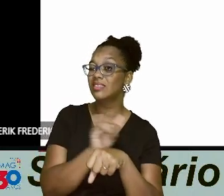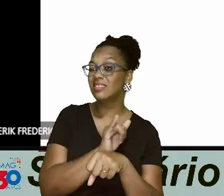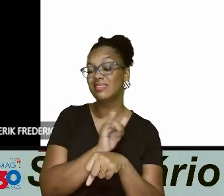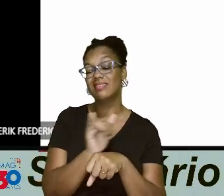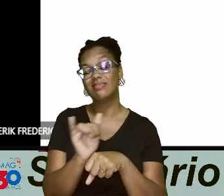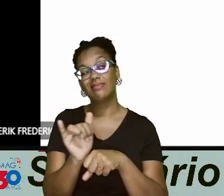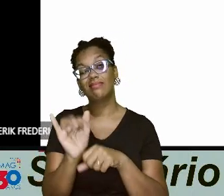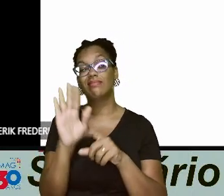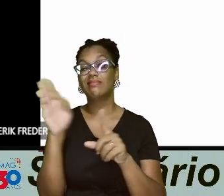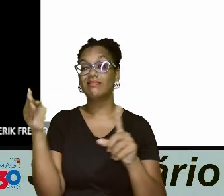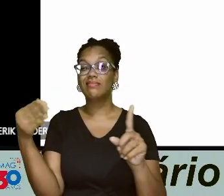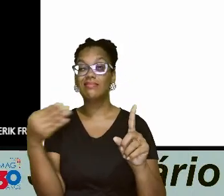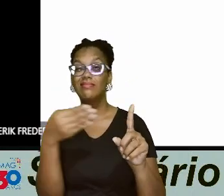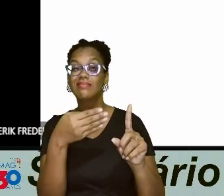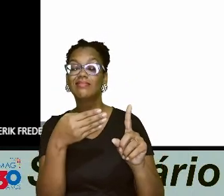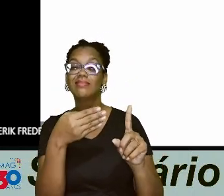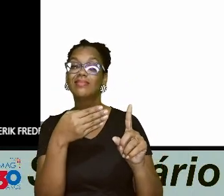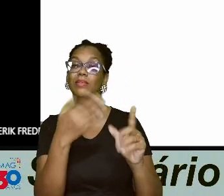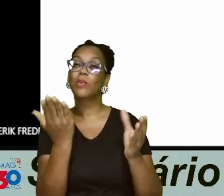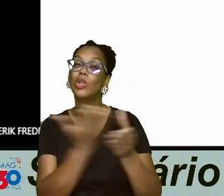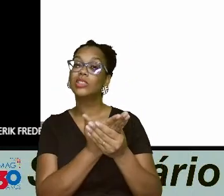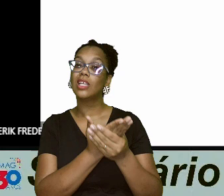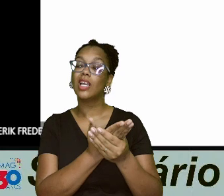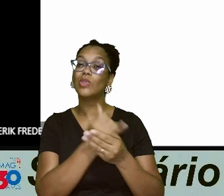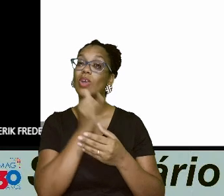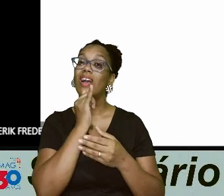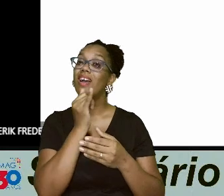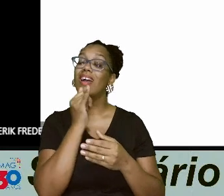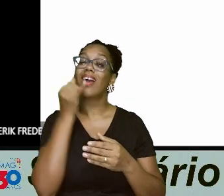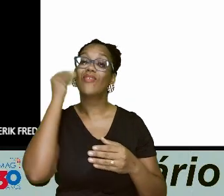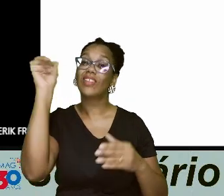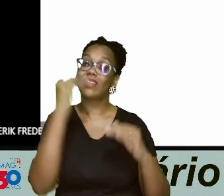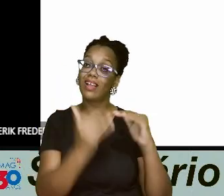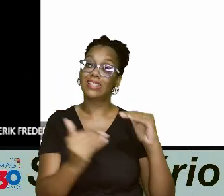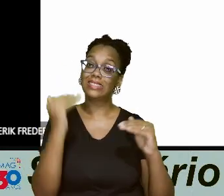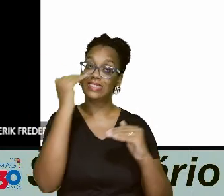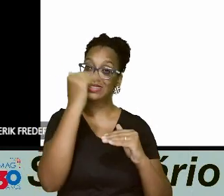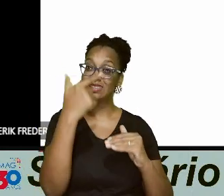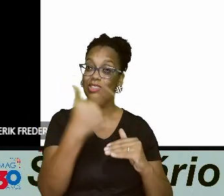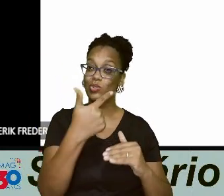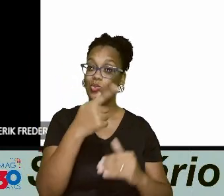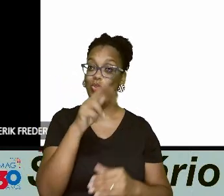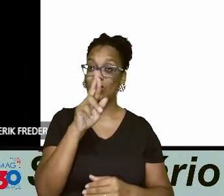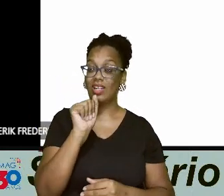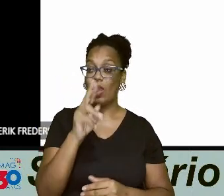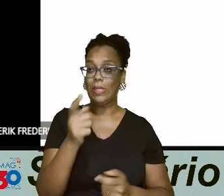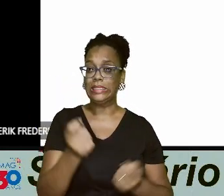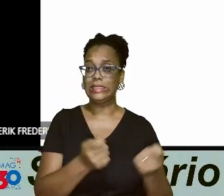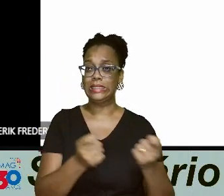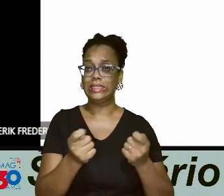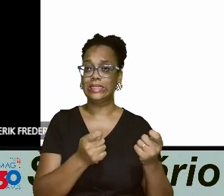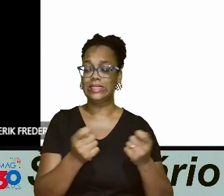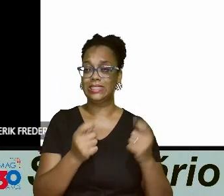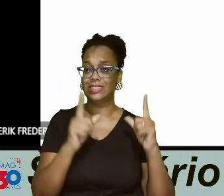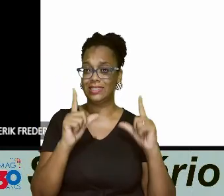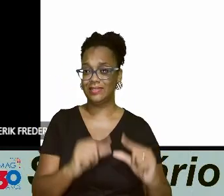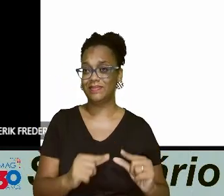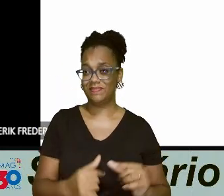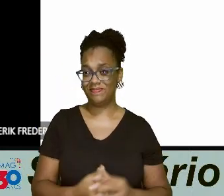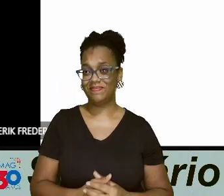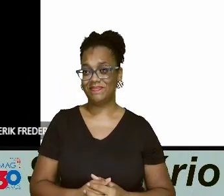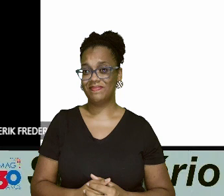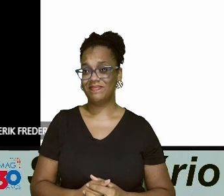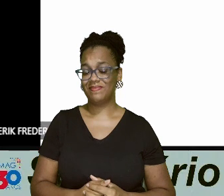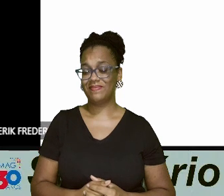voltada a que os processos não subissem em grande quantidade e que houvesse economia, né,